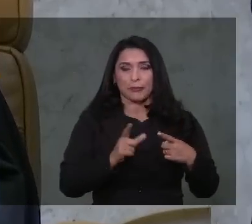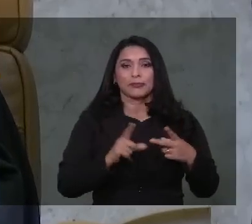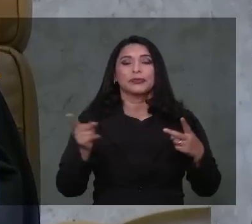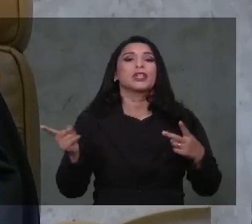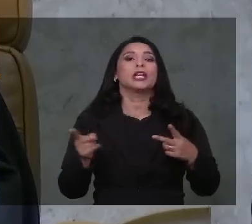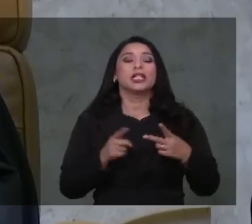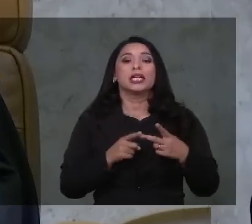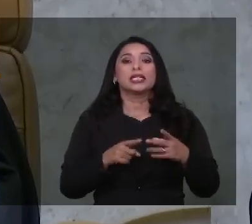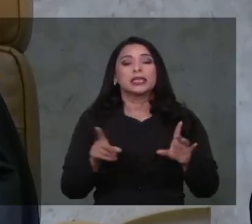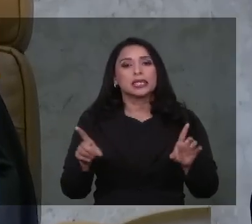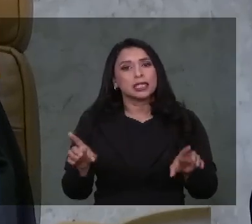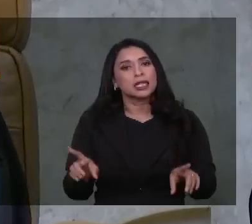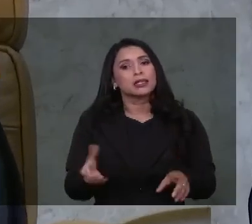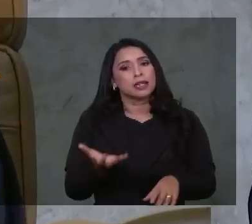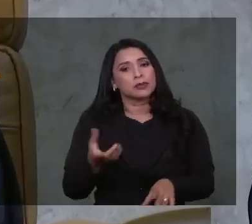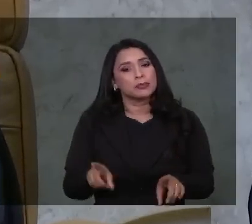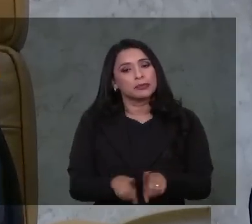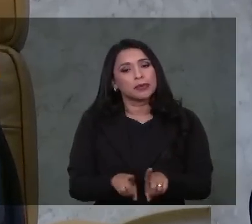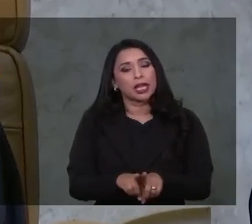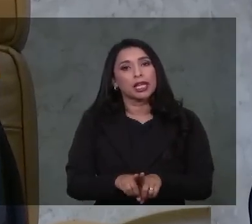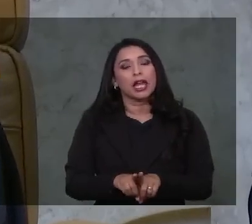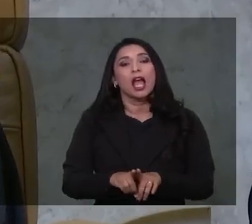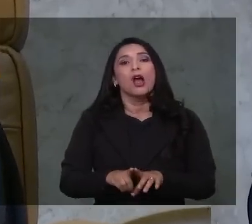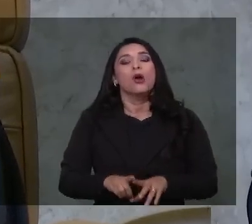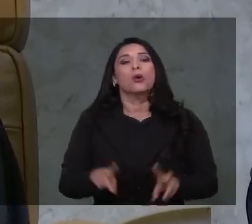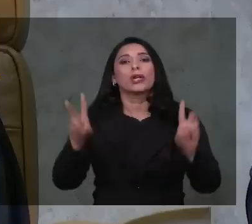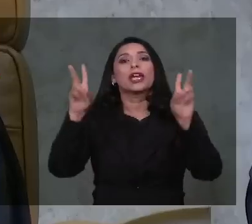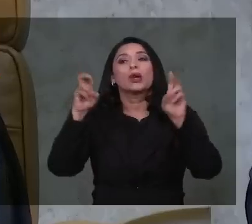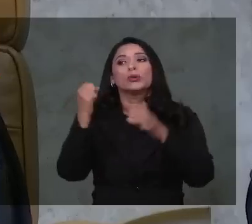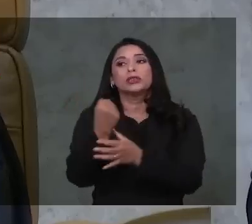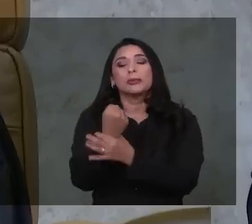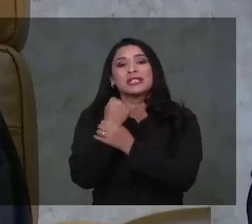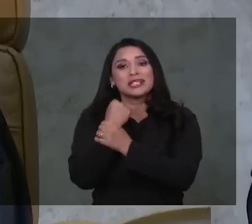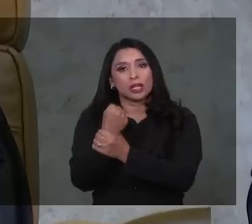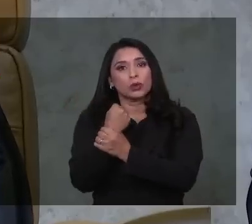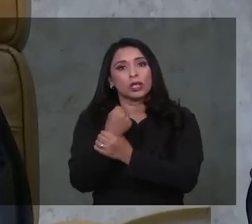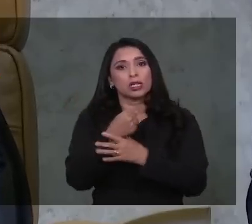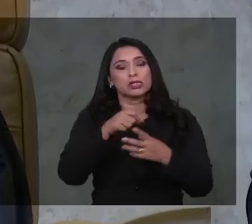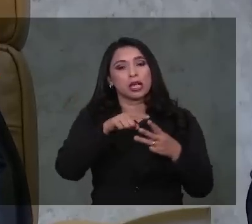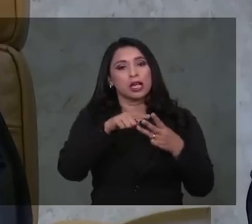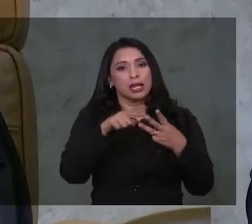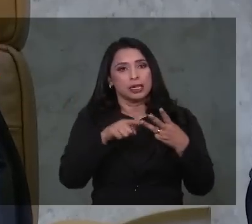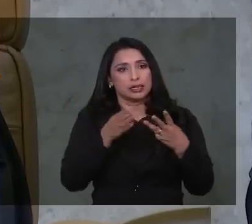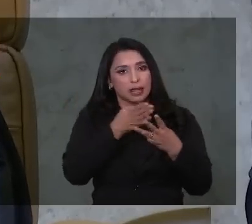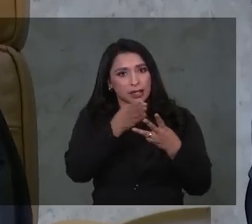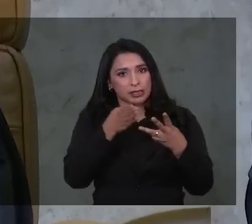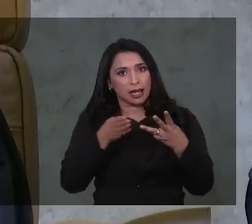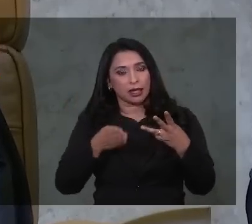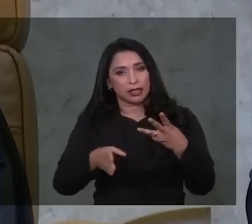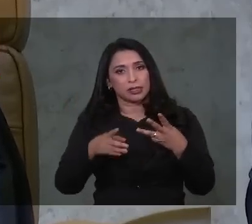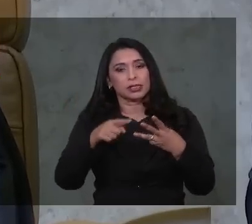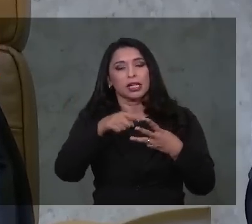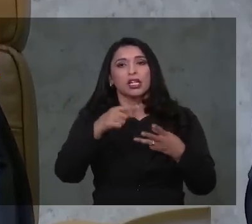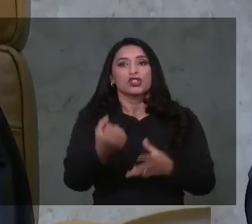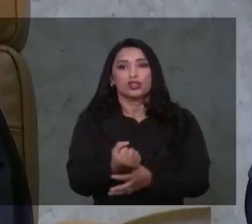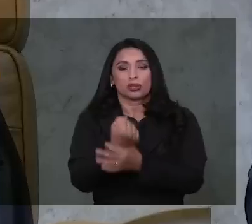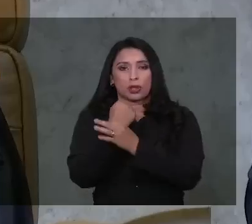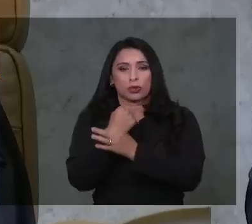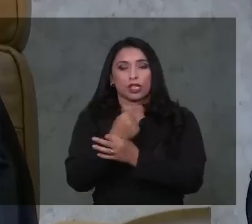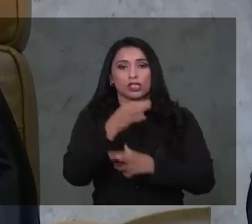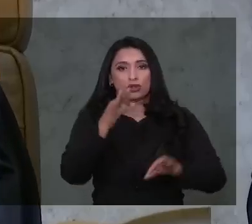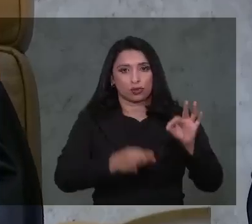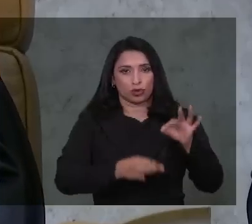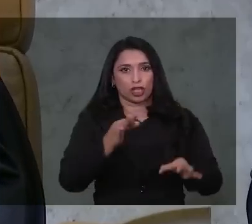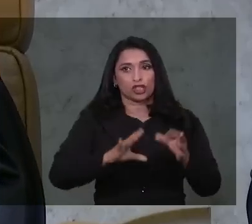também grande ênfase à segurança em três de suas dimensões: segurança jurídica, segurança